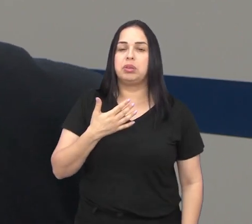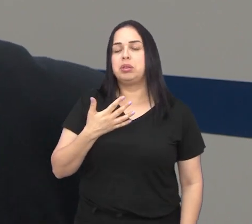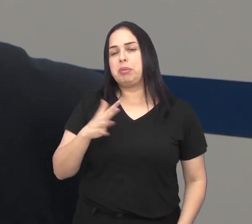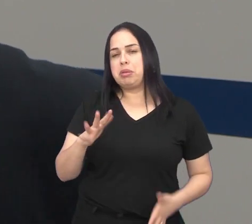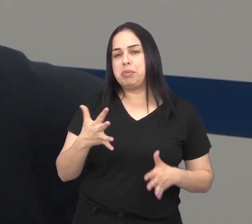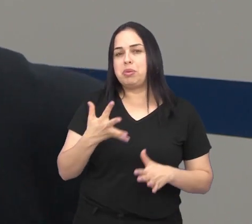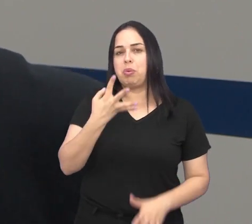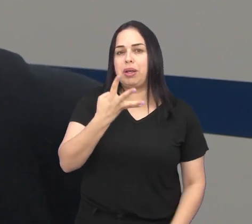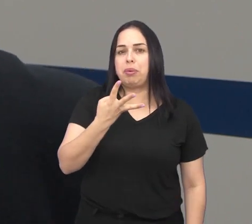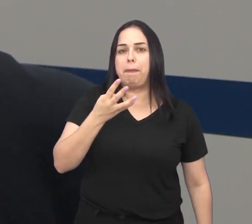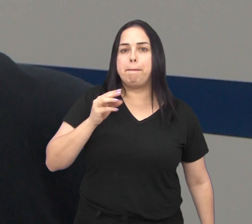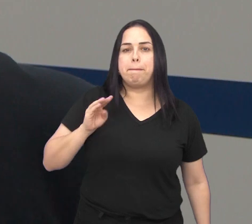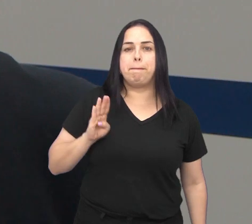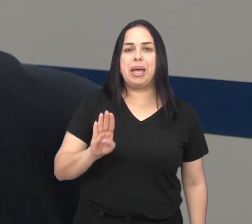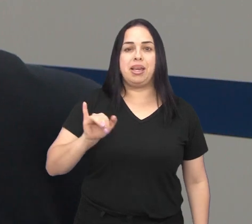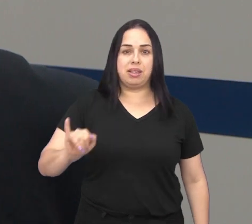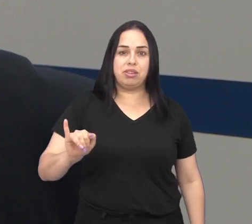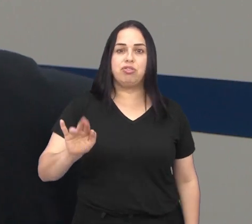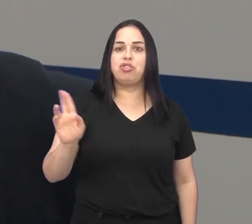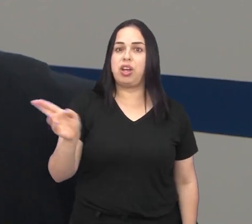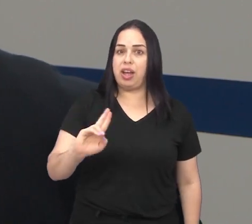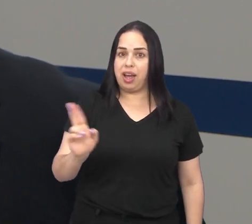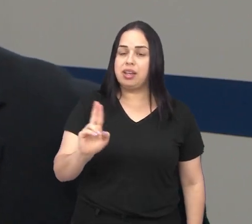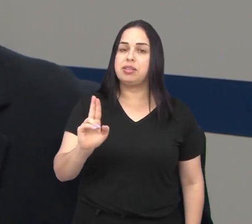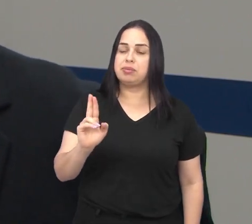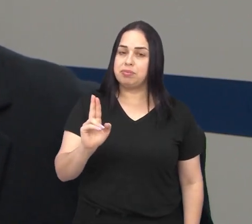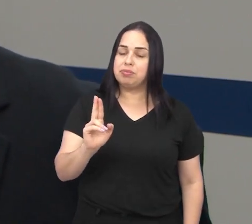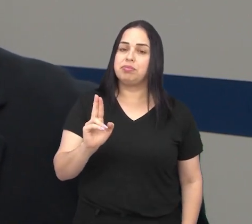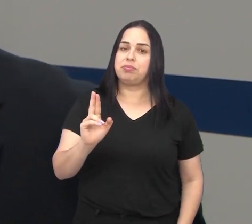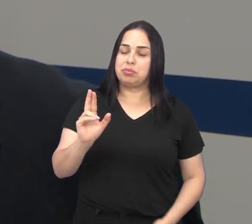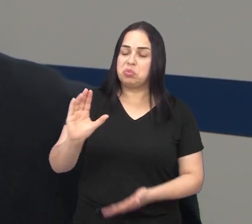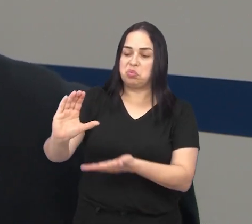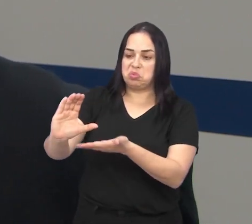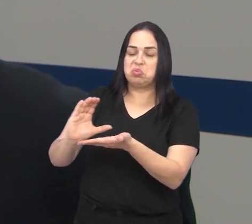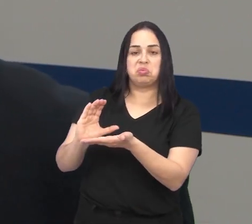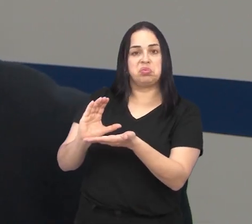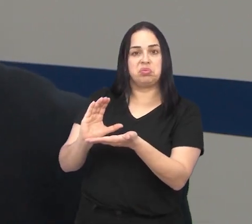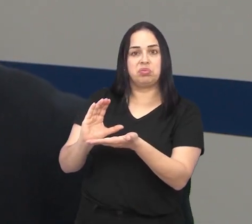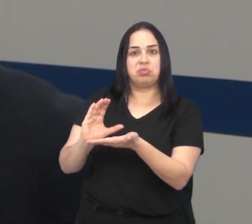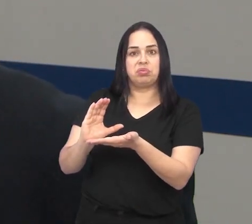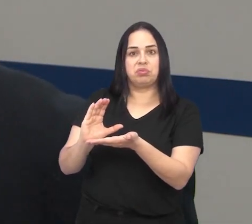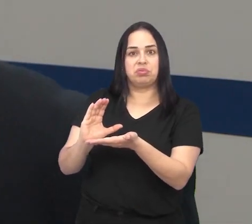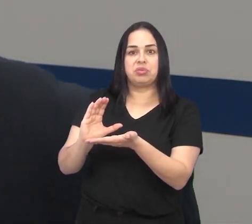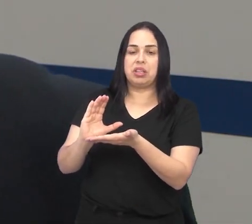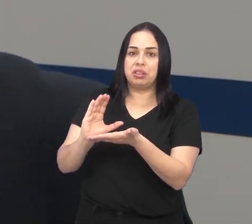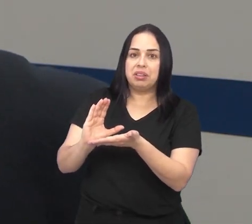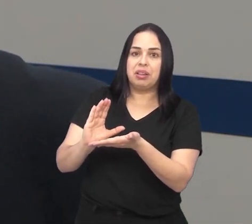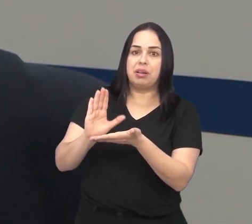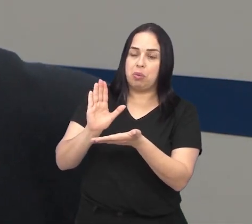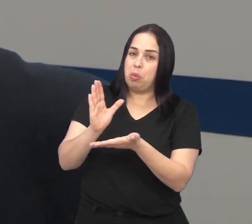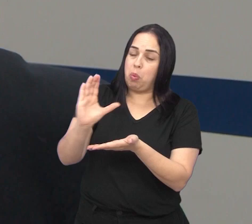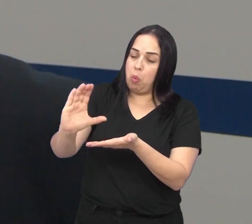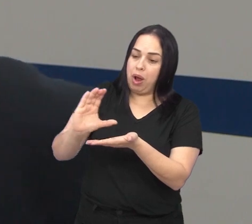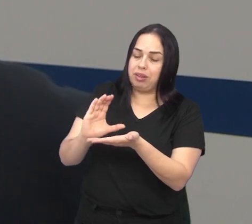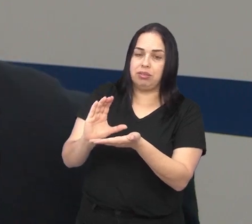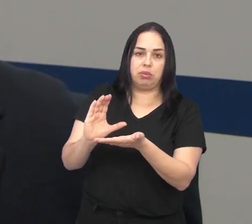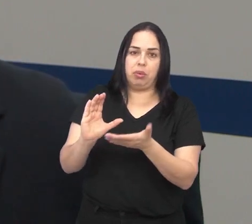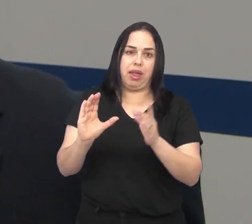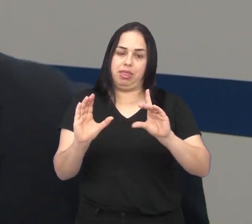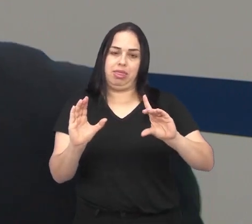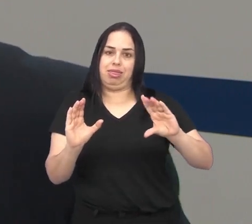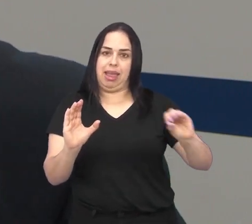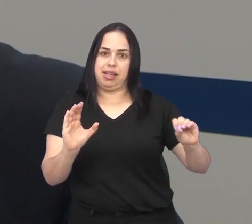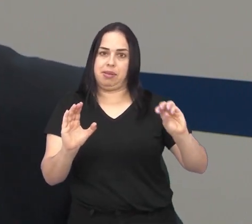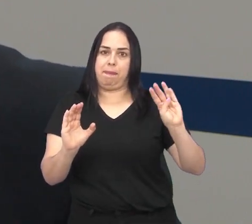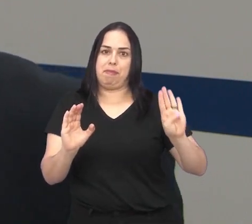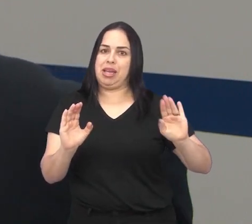para 4 bilhões e 600 milhões de reais, é uma quantia considerável. Não é infinito, são 4.600,